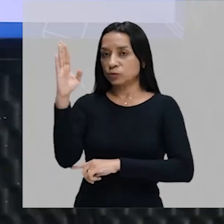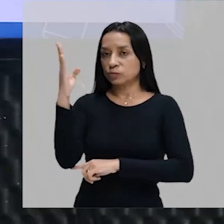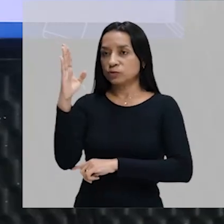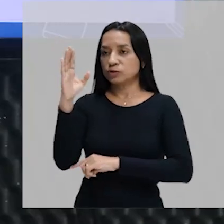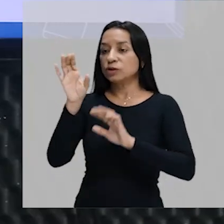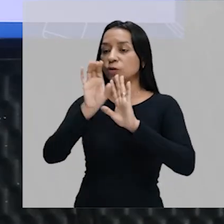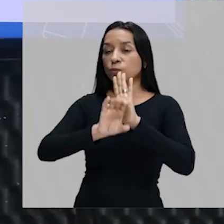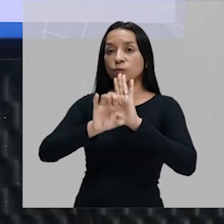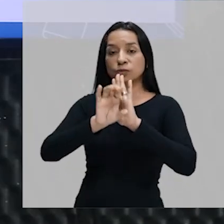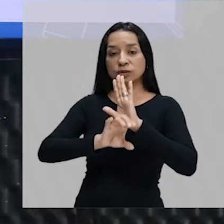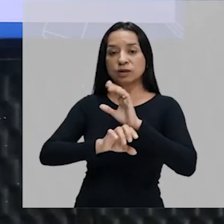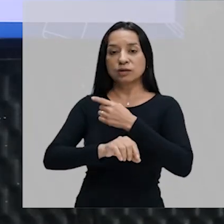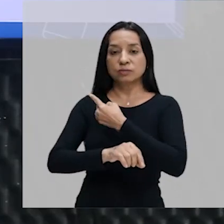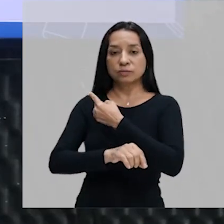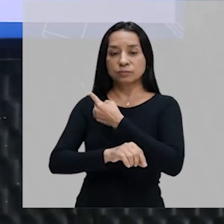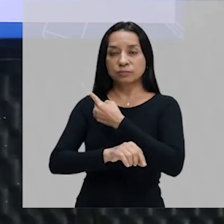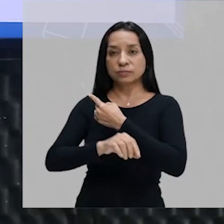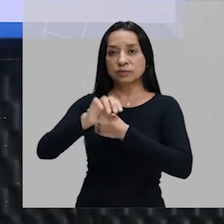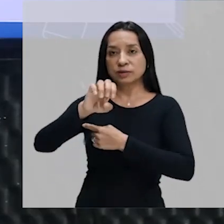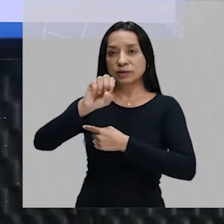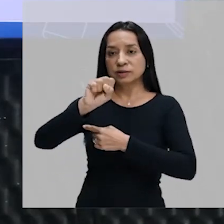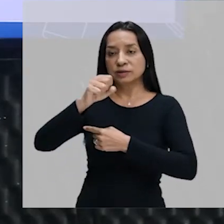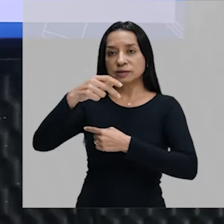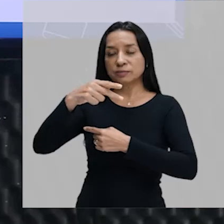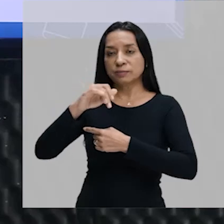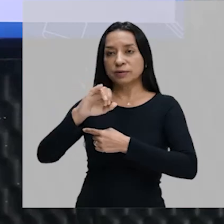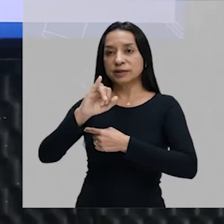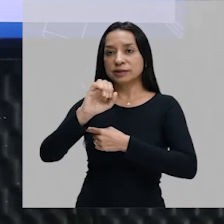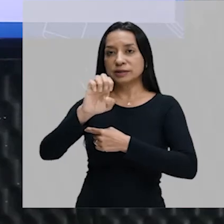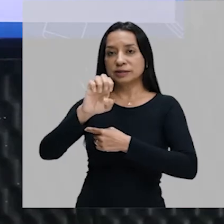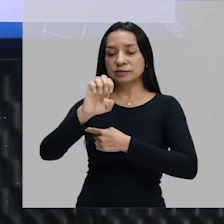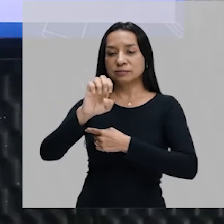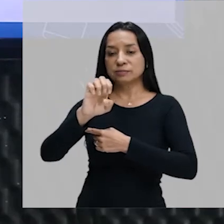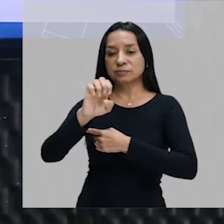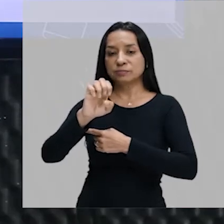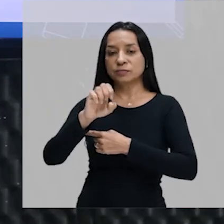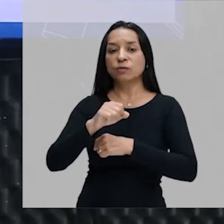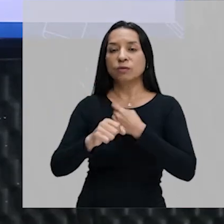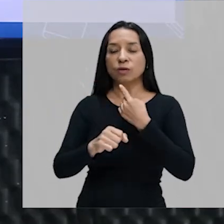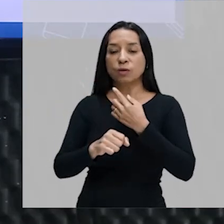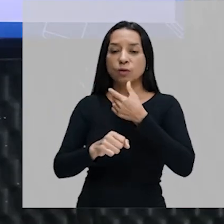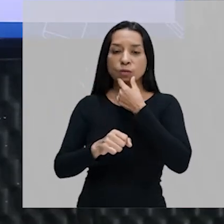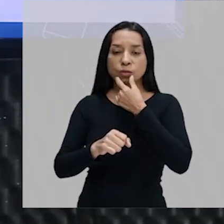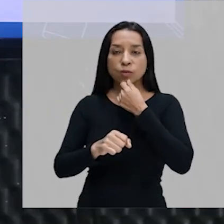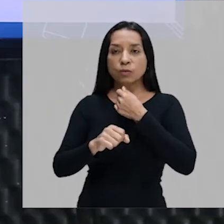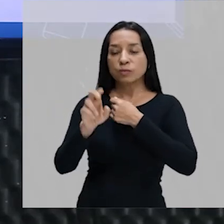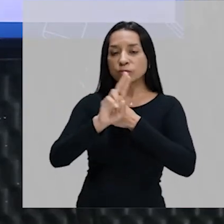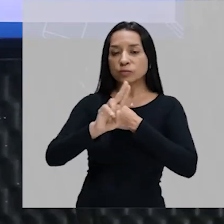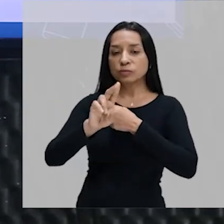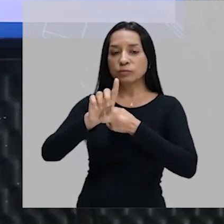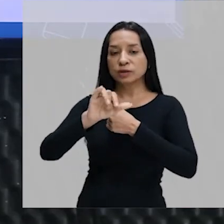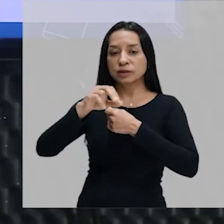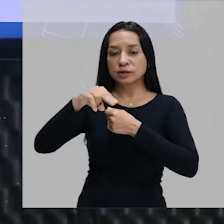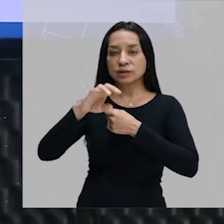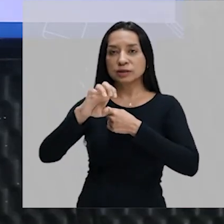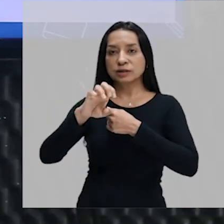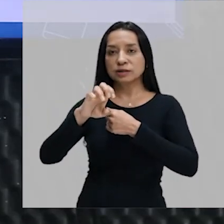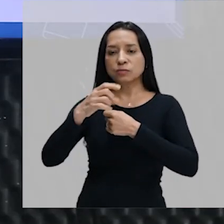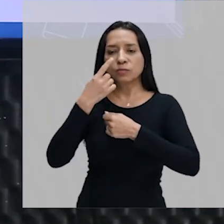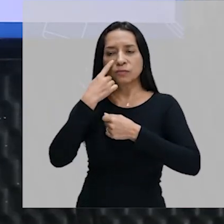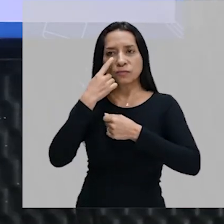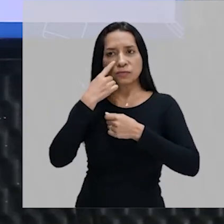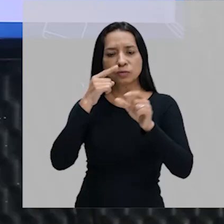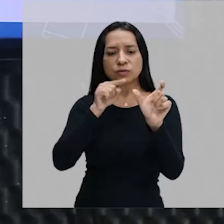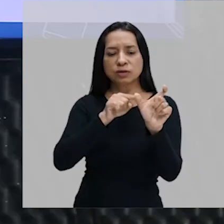espécie, tá? O Linneu, ele levou em consideração a morfologia. Ele disse